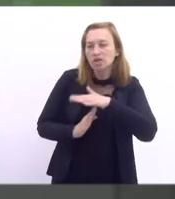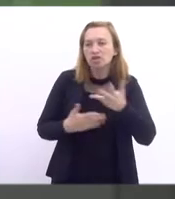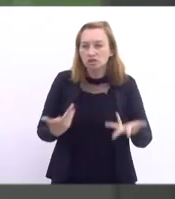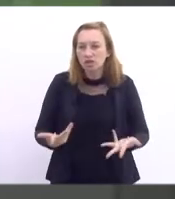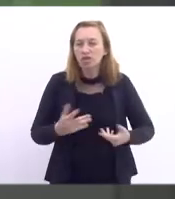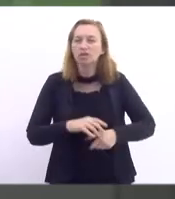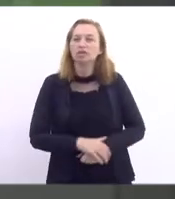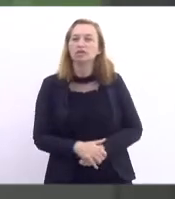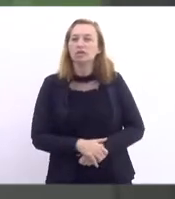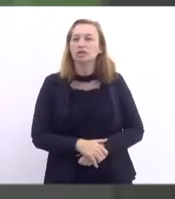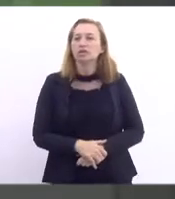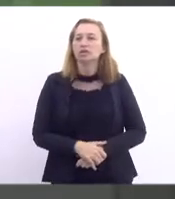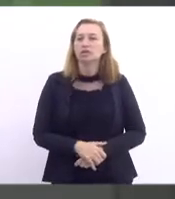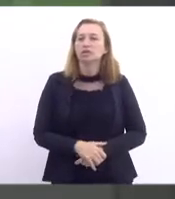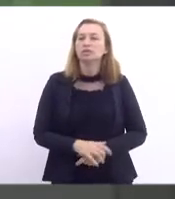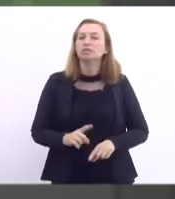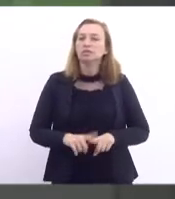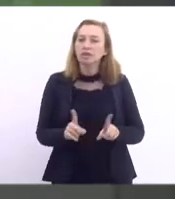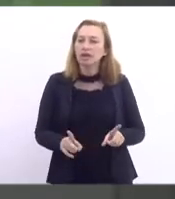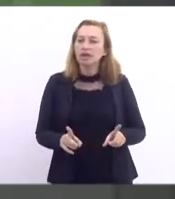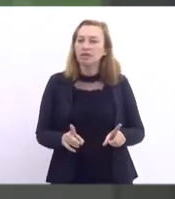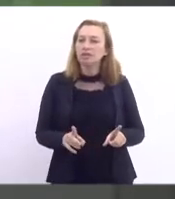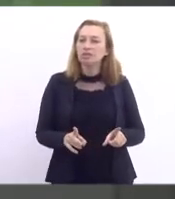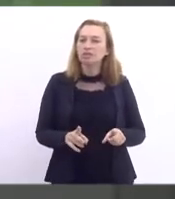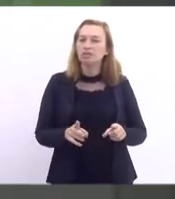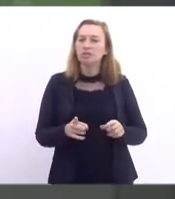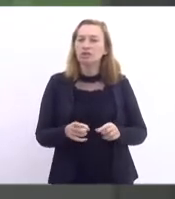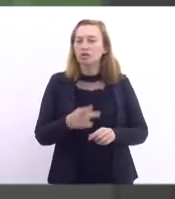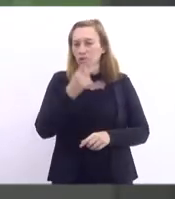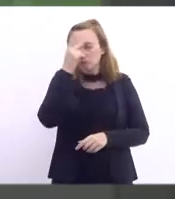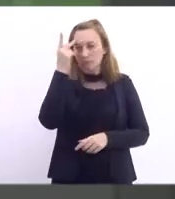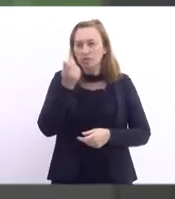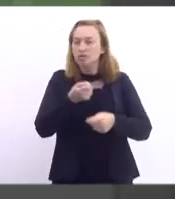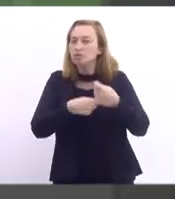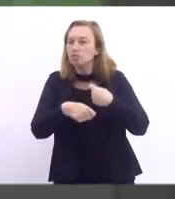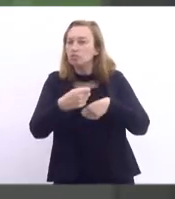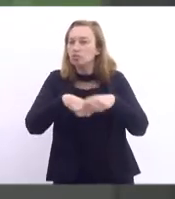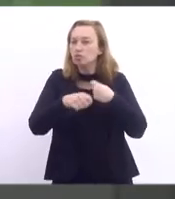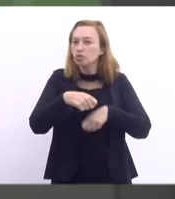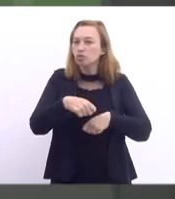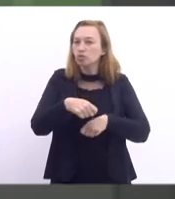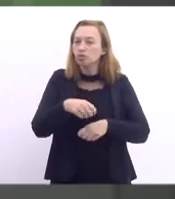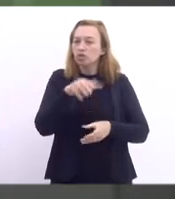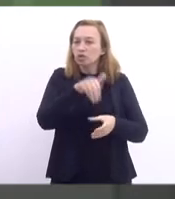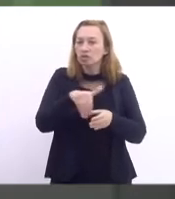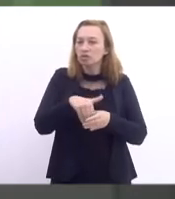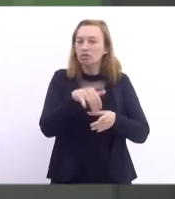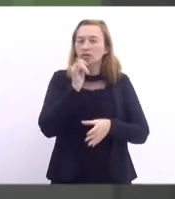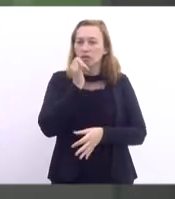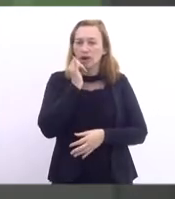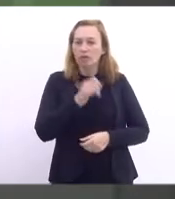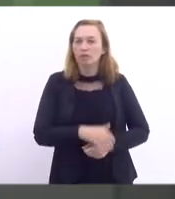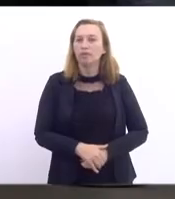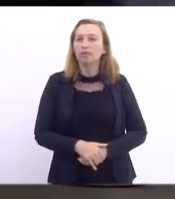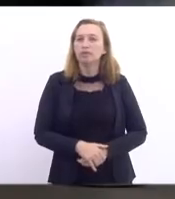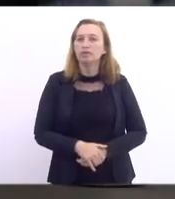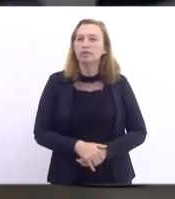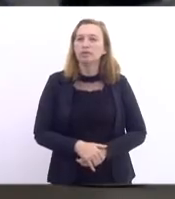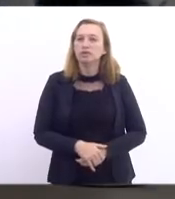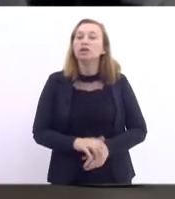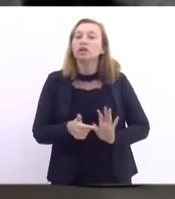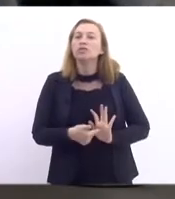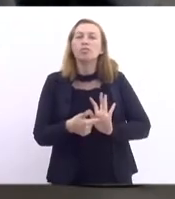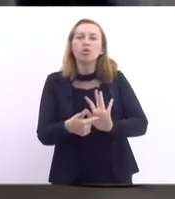premissas né e mas foi feito por um economista tá no voto do relator e